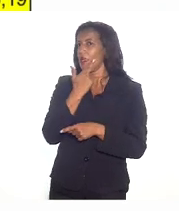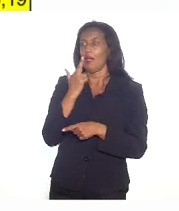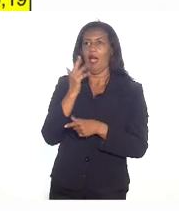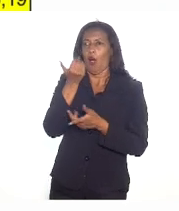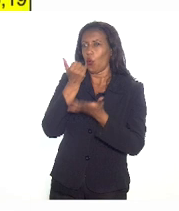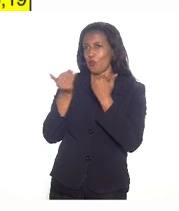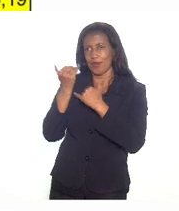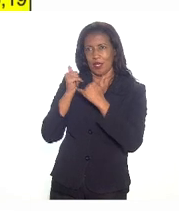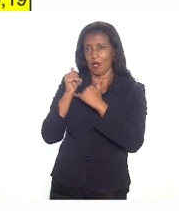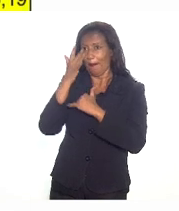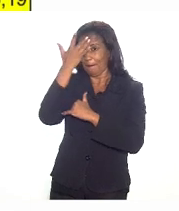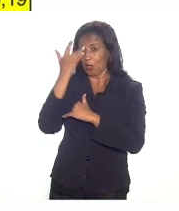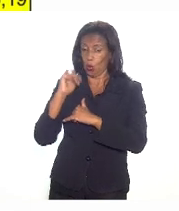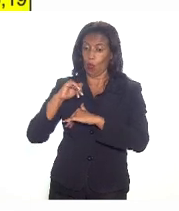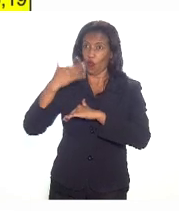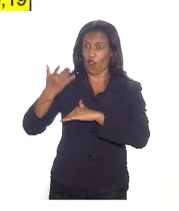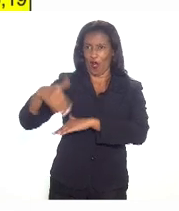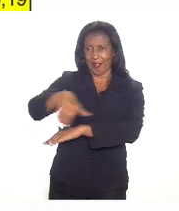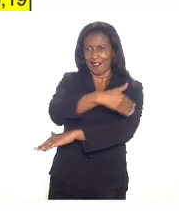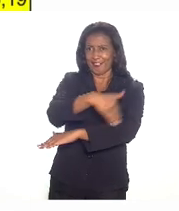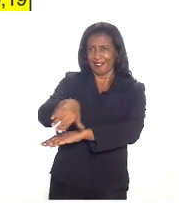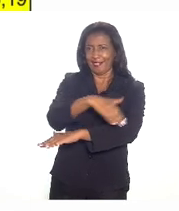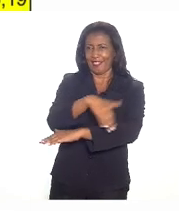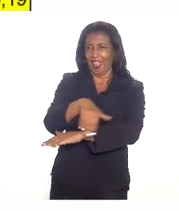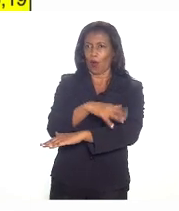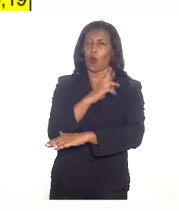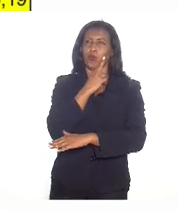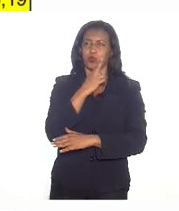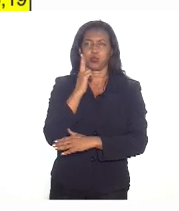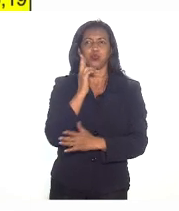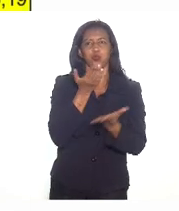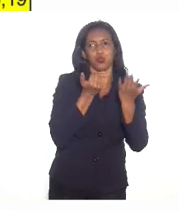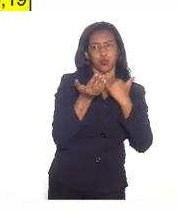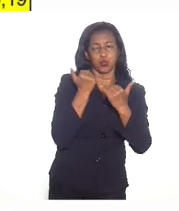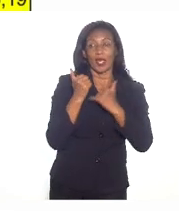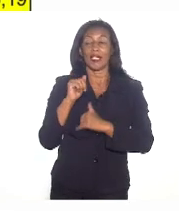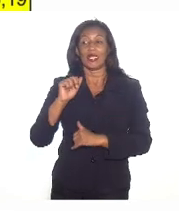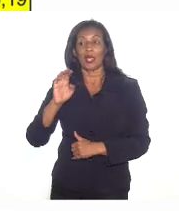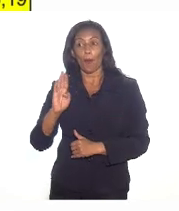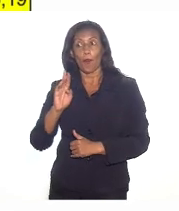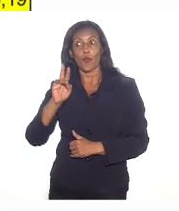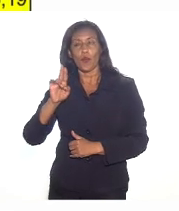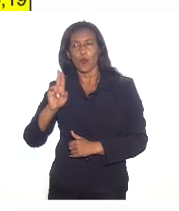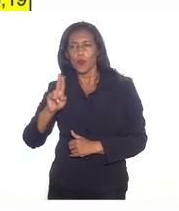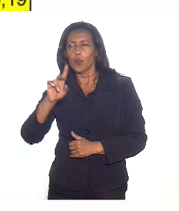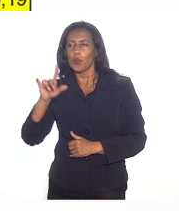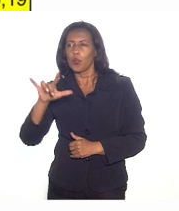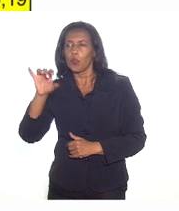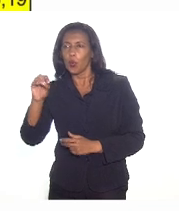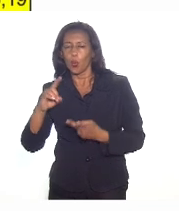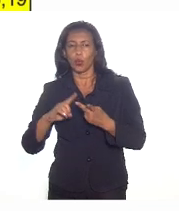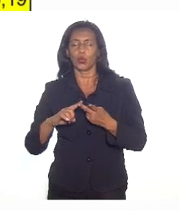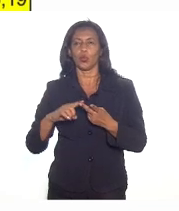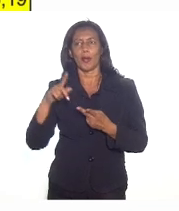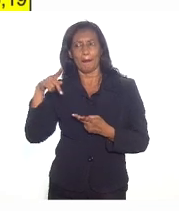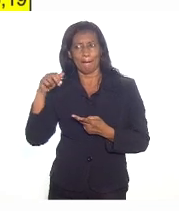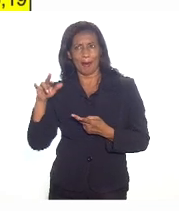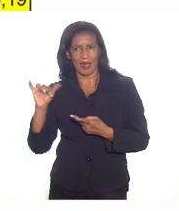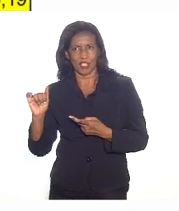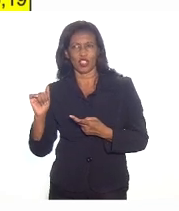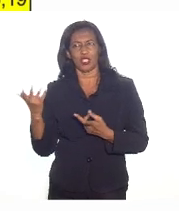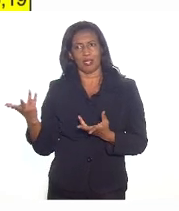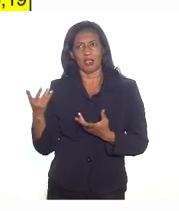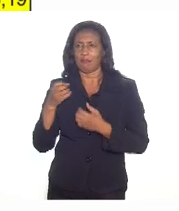esteja passeando. Aí vem Paraty, Búzios e Paraty, de fato, né, um percentual mais alto. São João de Miriti é